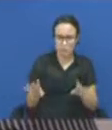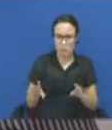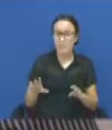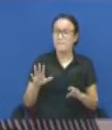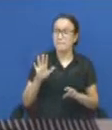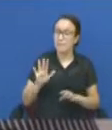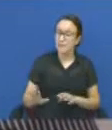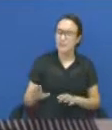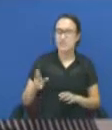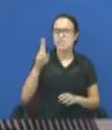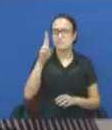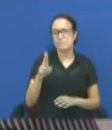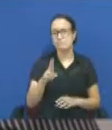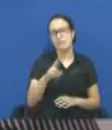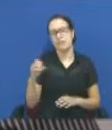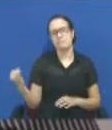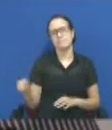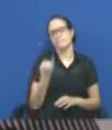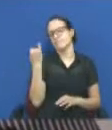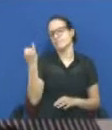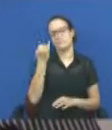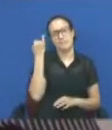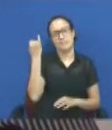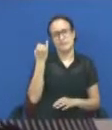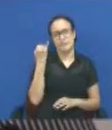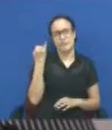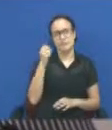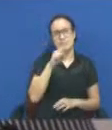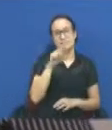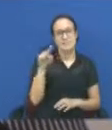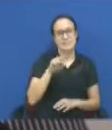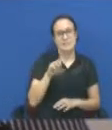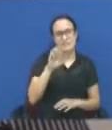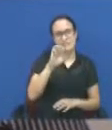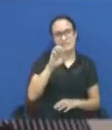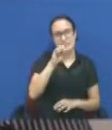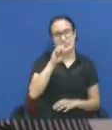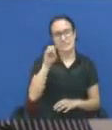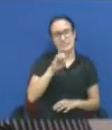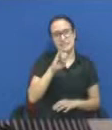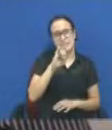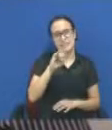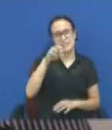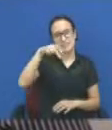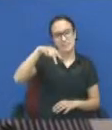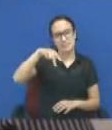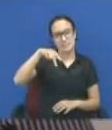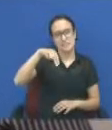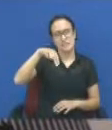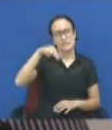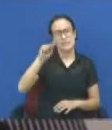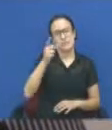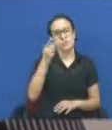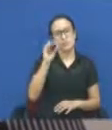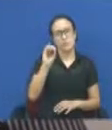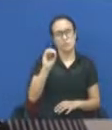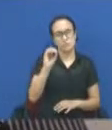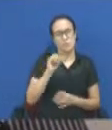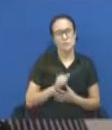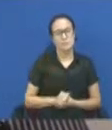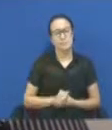Padre Zezinho de fazer tanto pela população, de ensinar